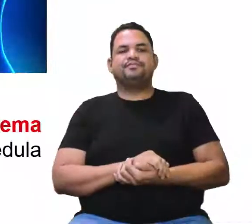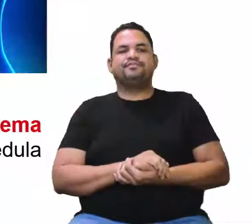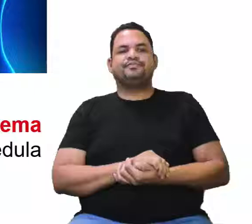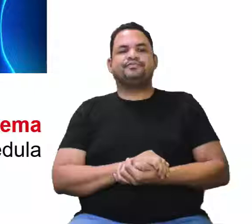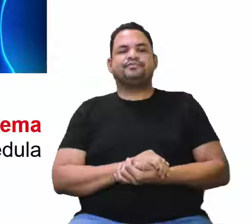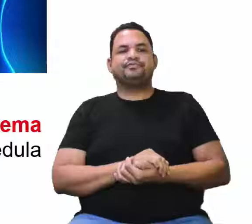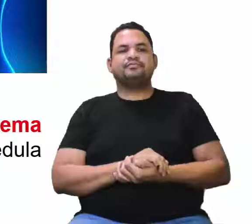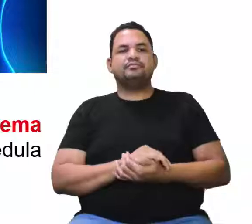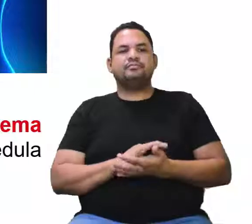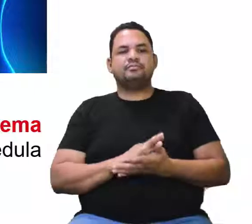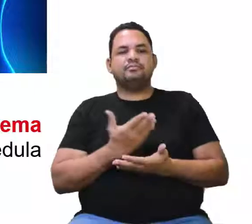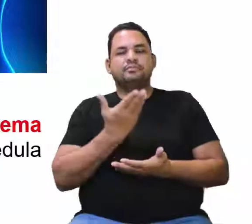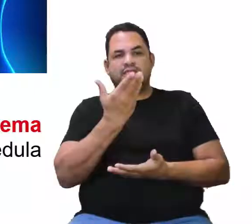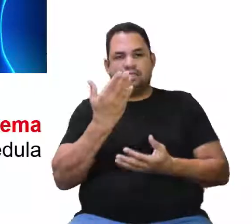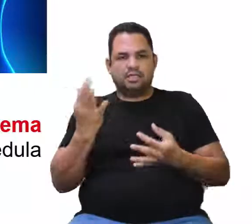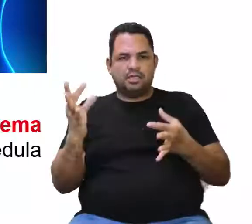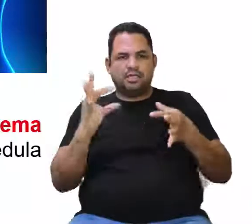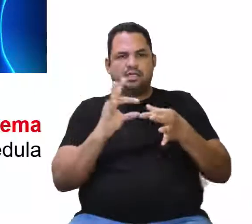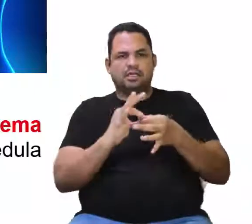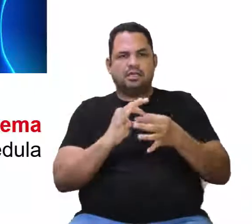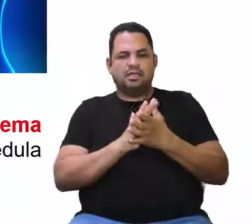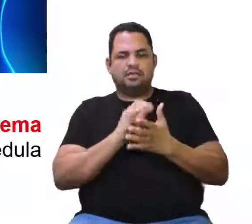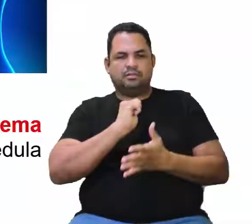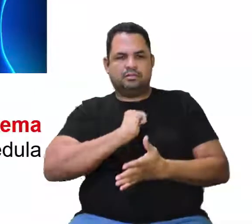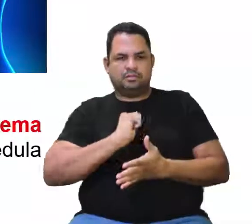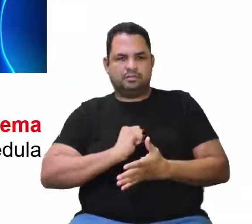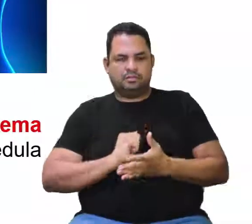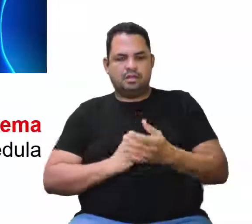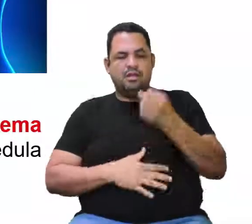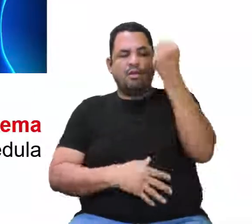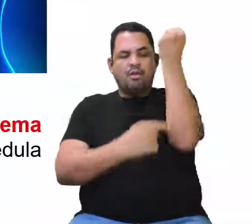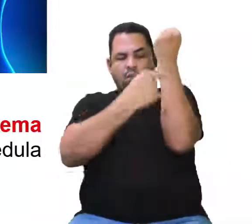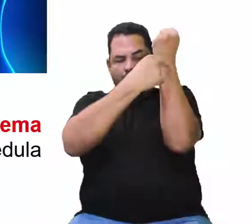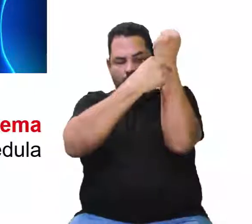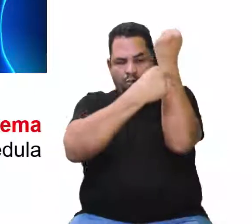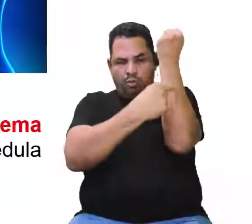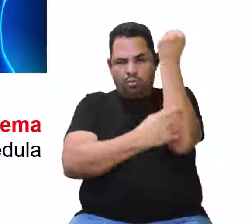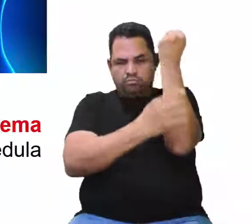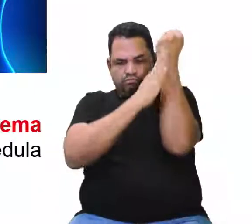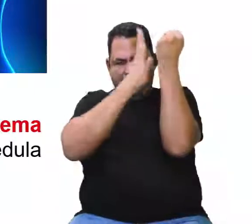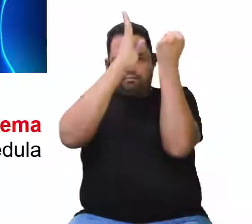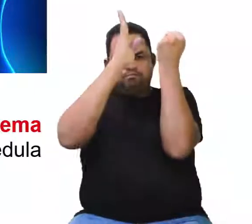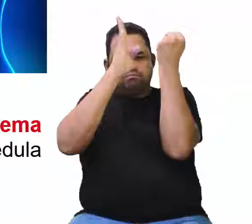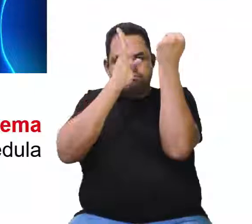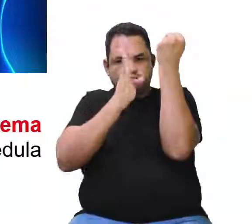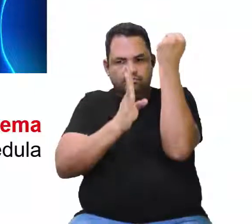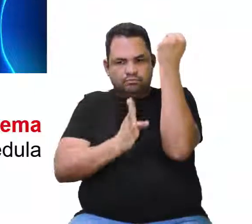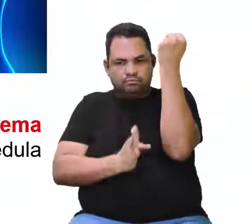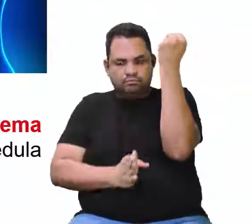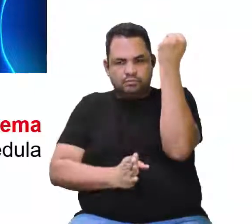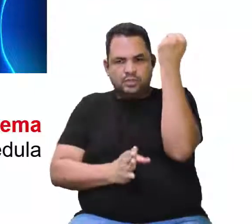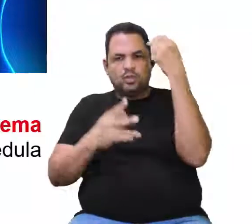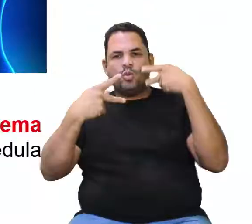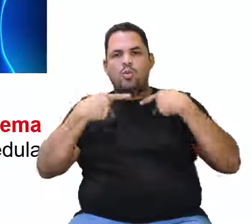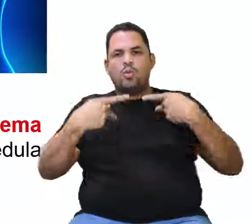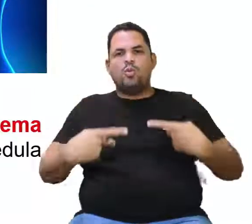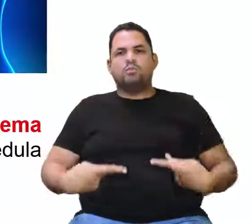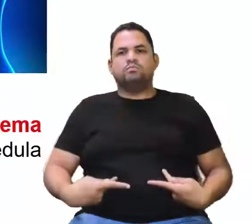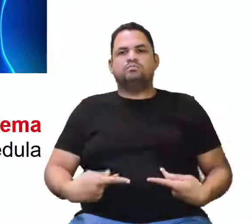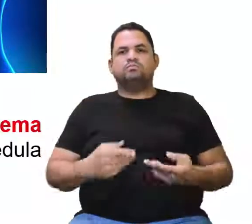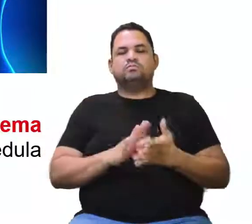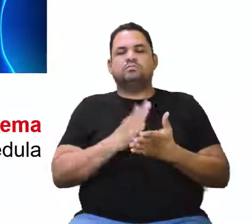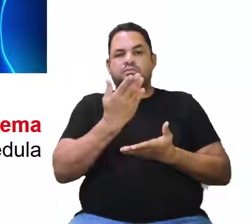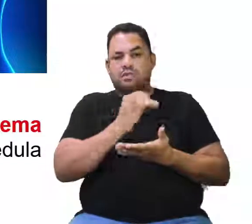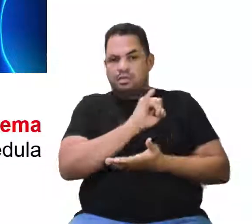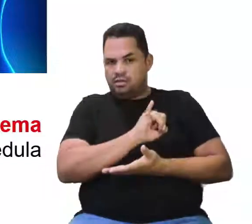Então, relacionado à anatomia, então vejam bem, a coluna, ela é um eixo central do nosso corpo.